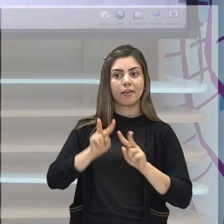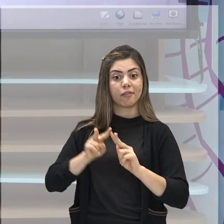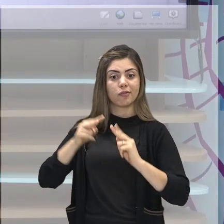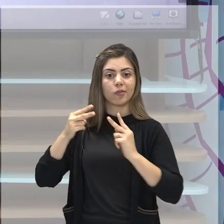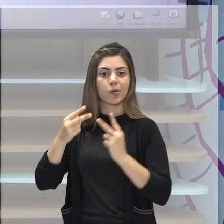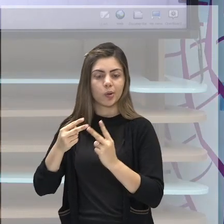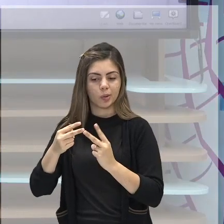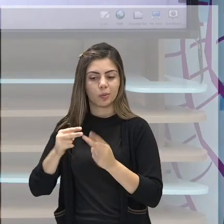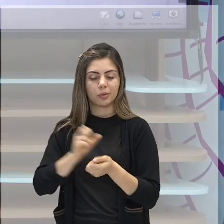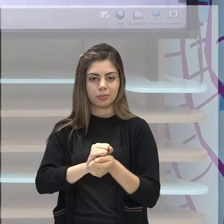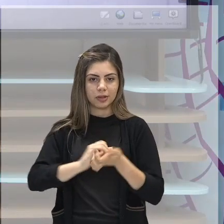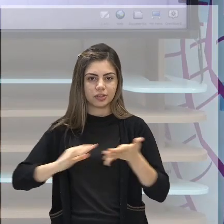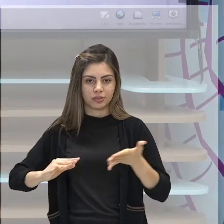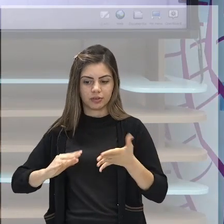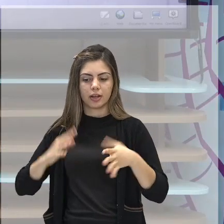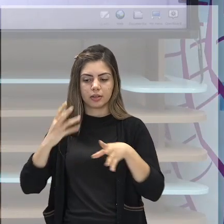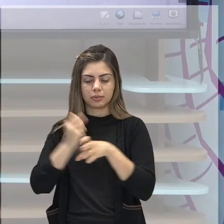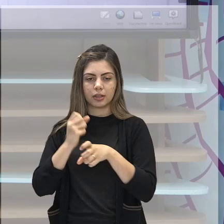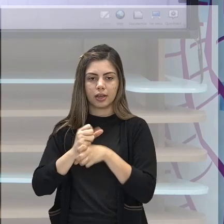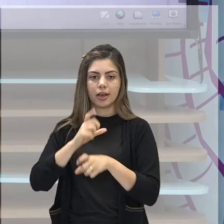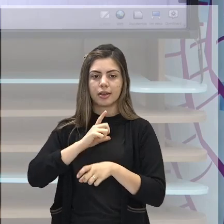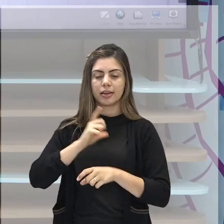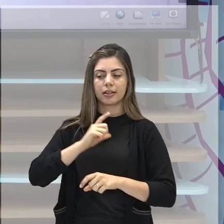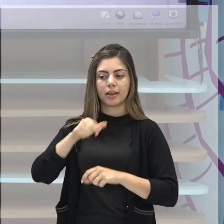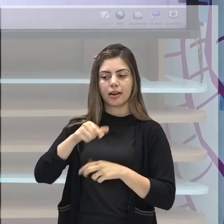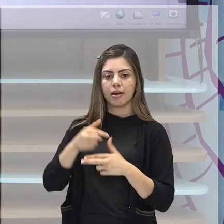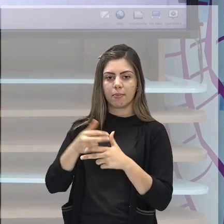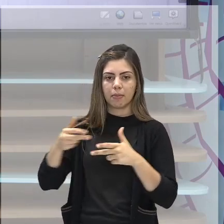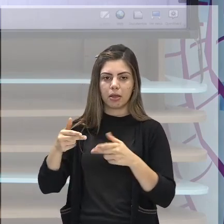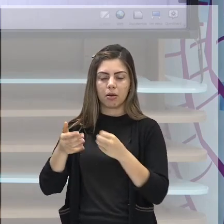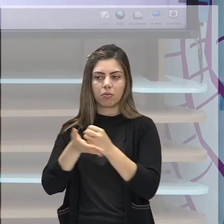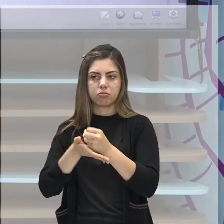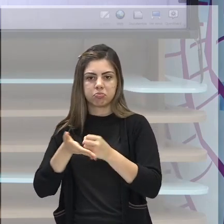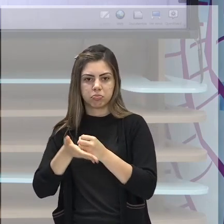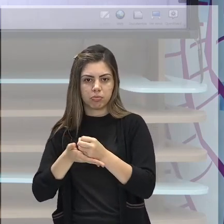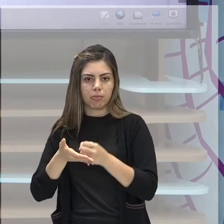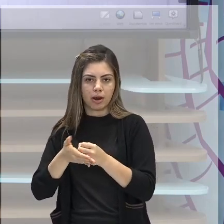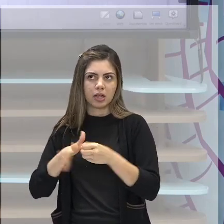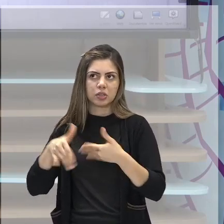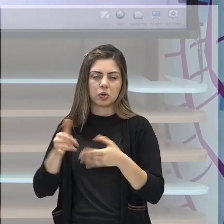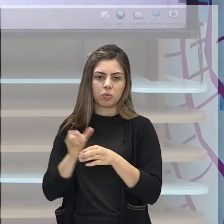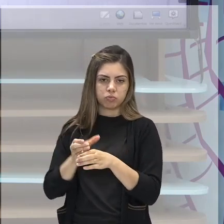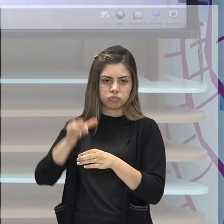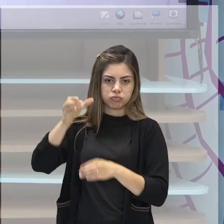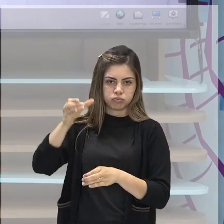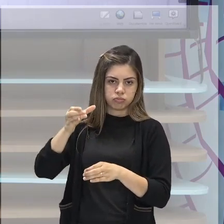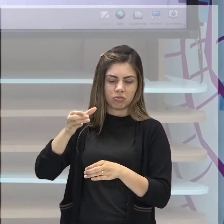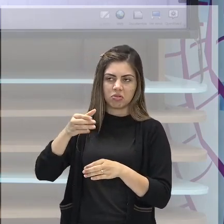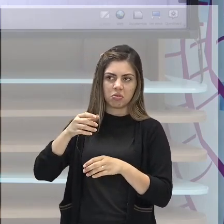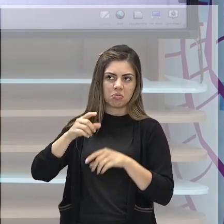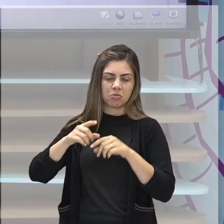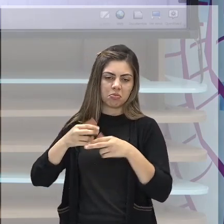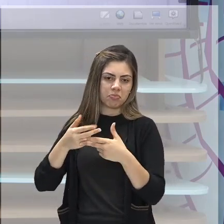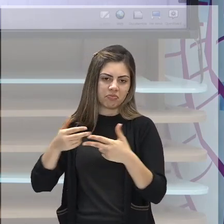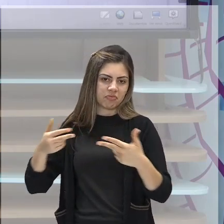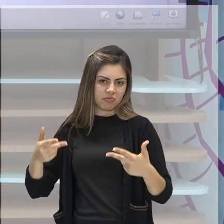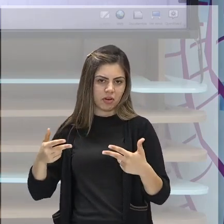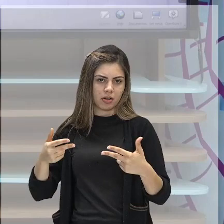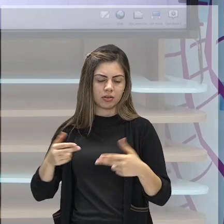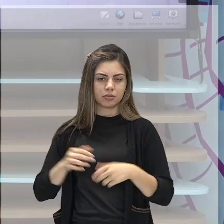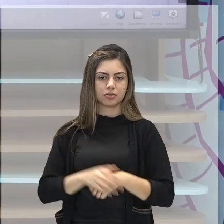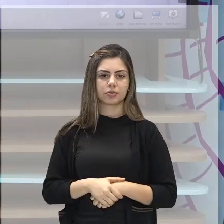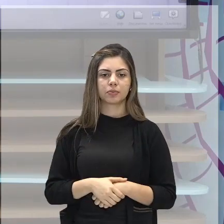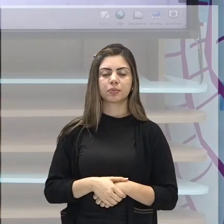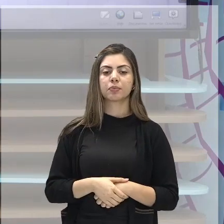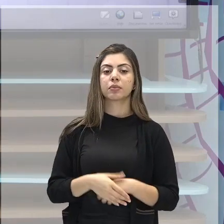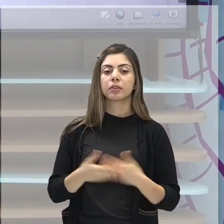volume de uma superfície ou de um corpo, né? Superfície não, de um corpo,